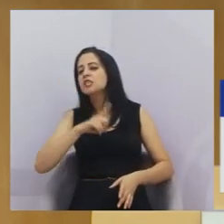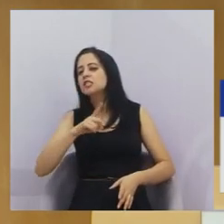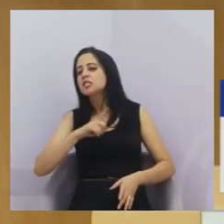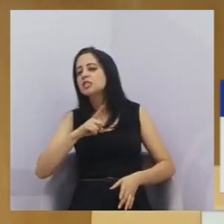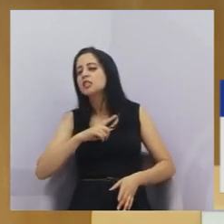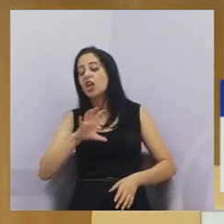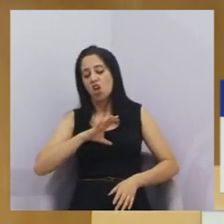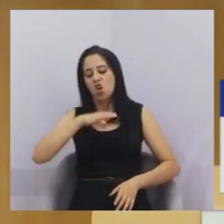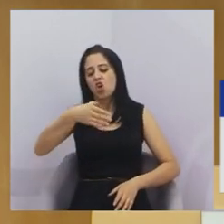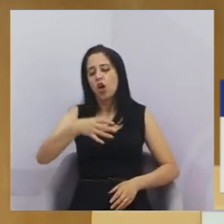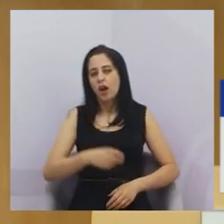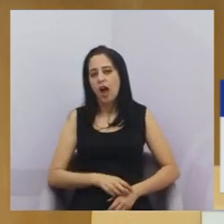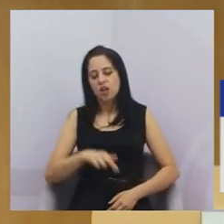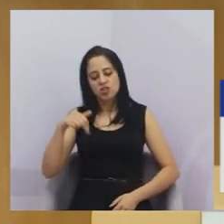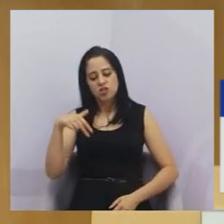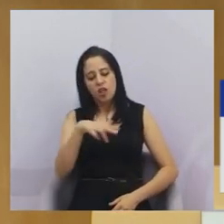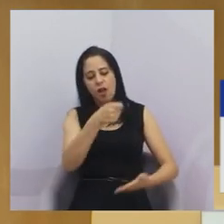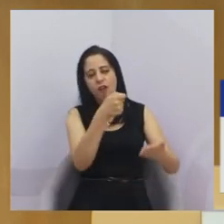de fazer isso.